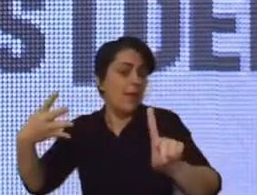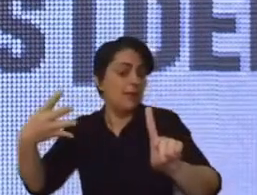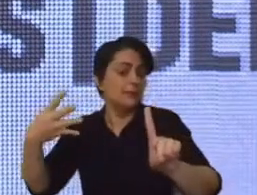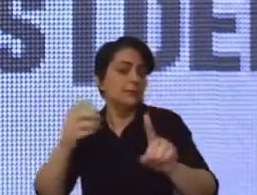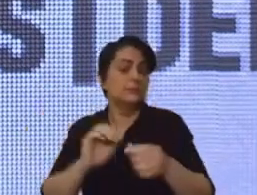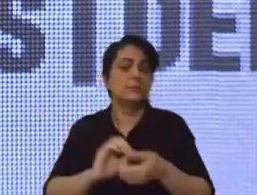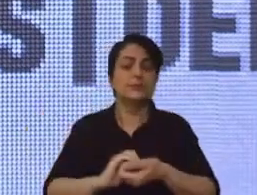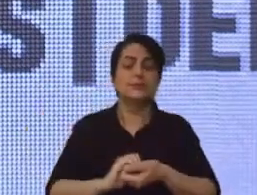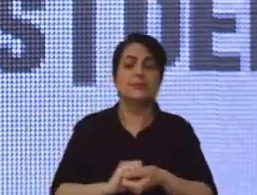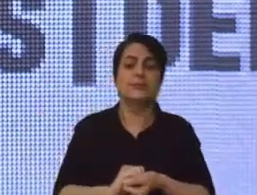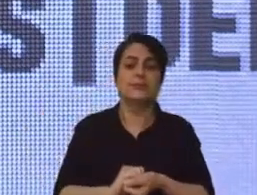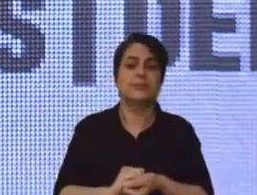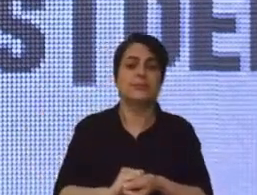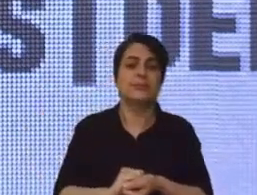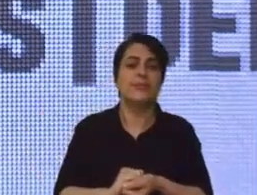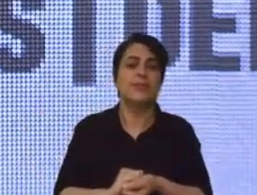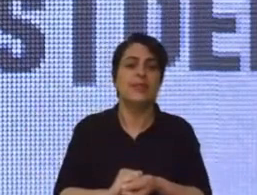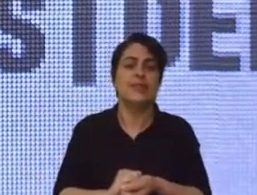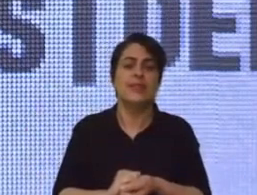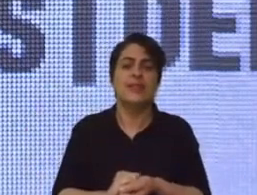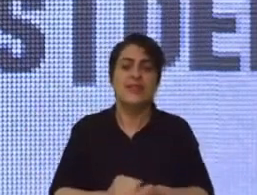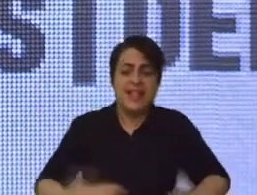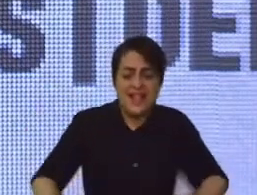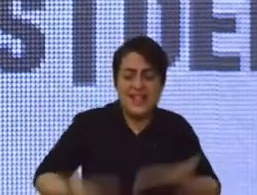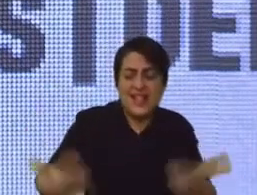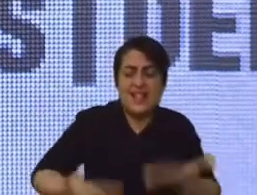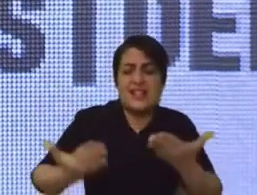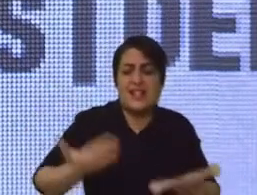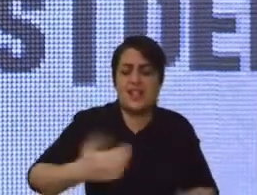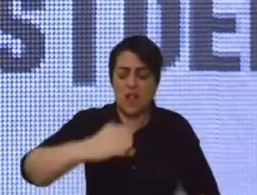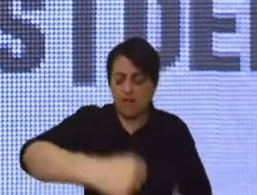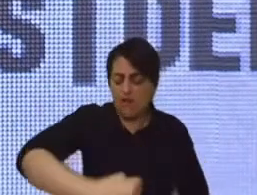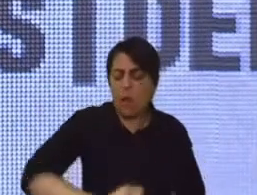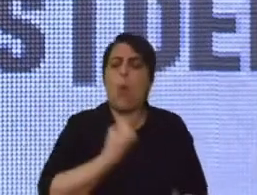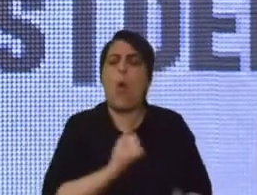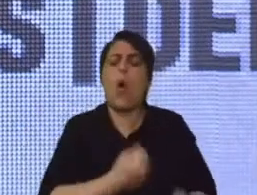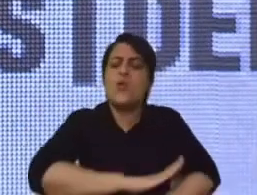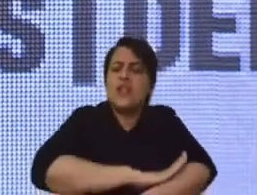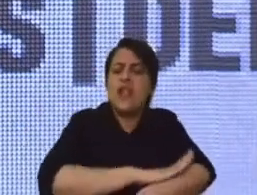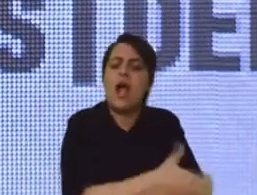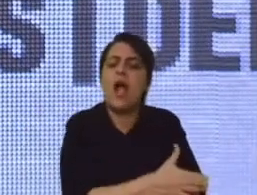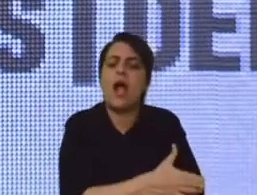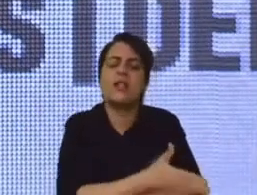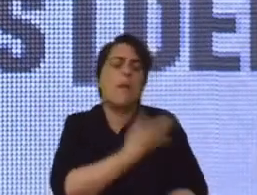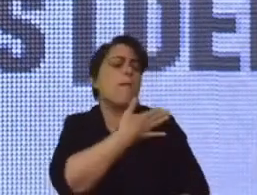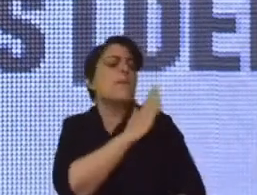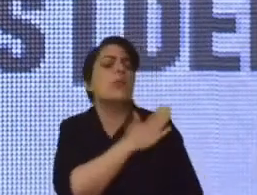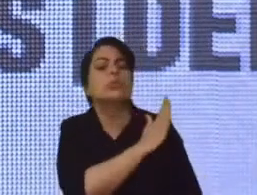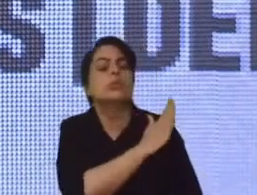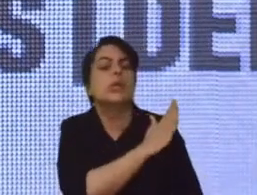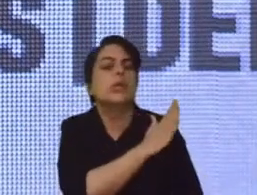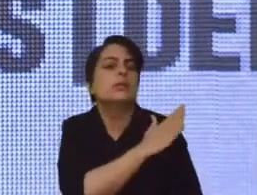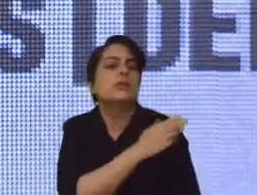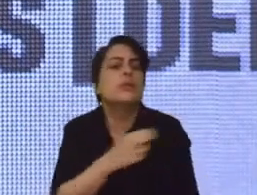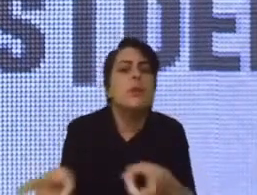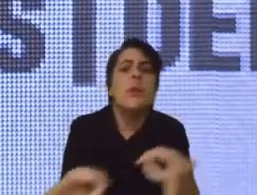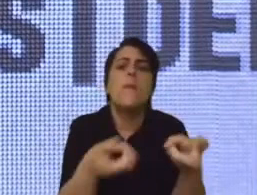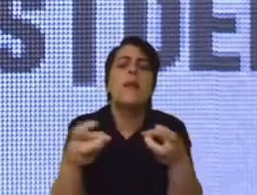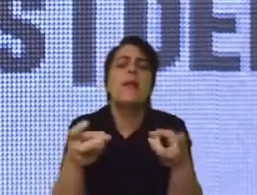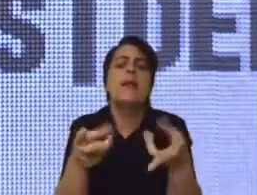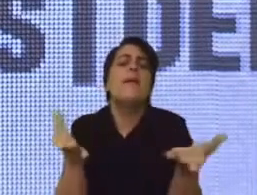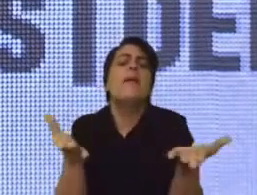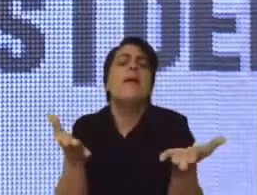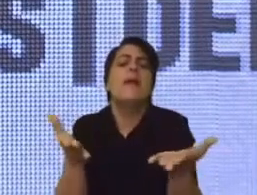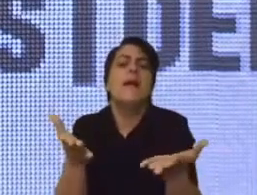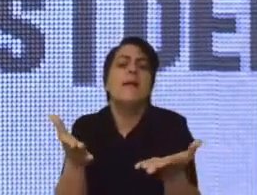LGBTQIA+, promove o ódio, o machismo, o preconceito e a morte. Persegue e promove